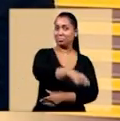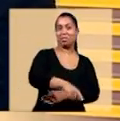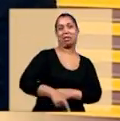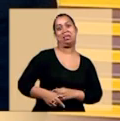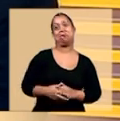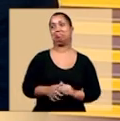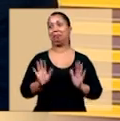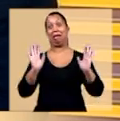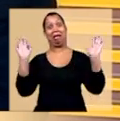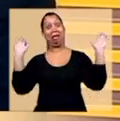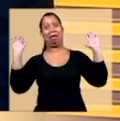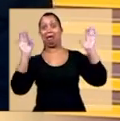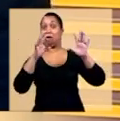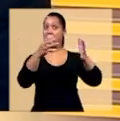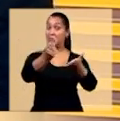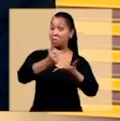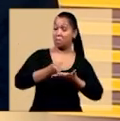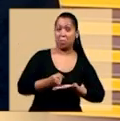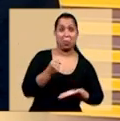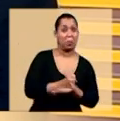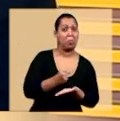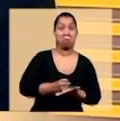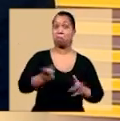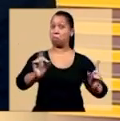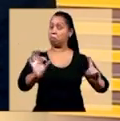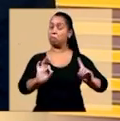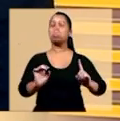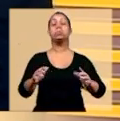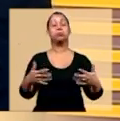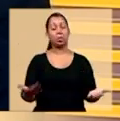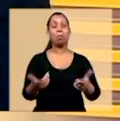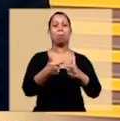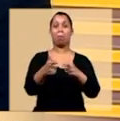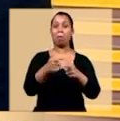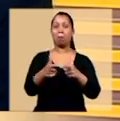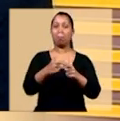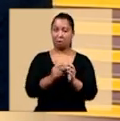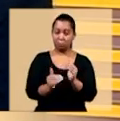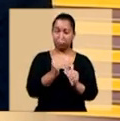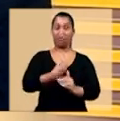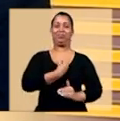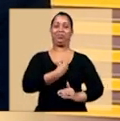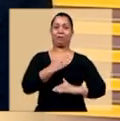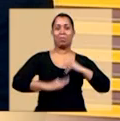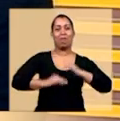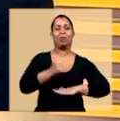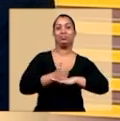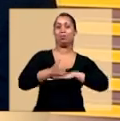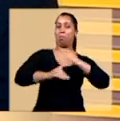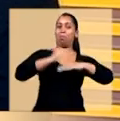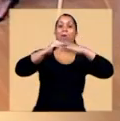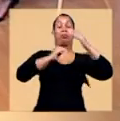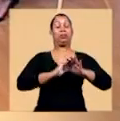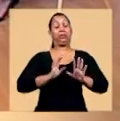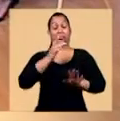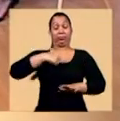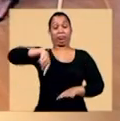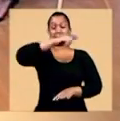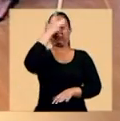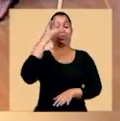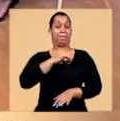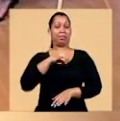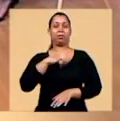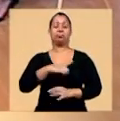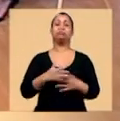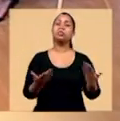contra o dono da empresa lá, então é melhor a gente não colocá-la. Isso vai dando um problema na tua construção profissional. As pessoas têm